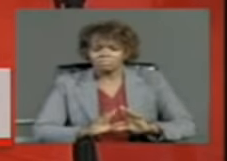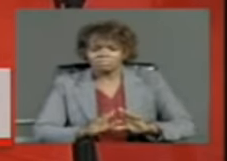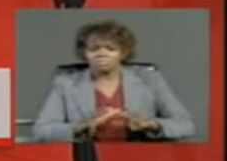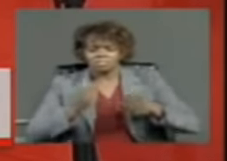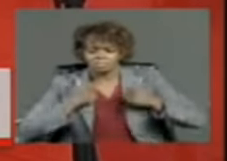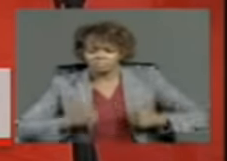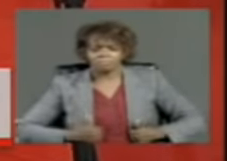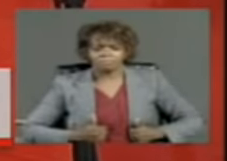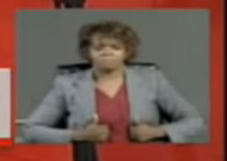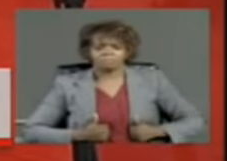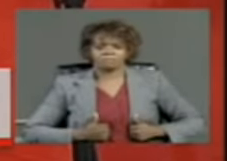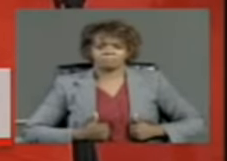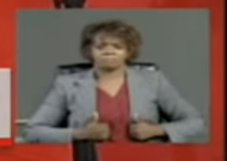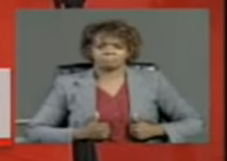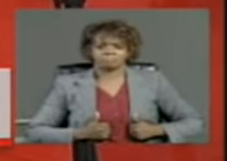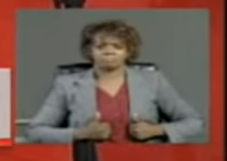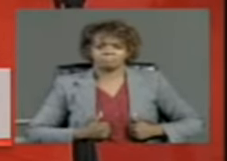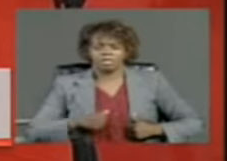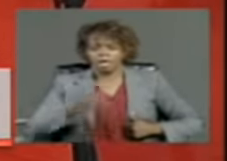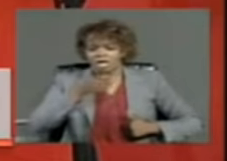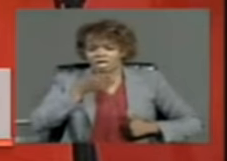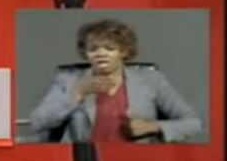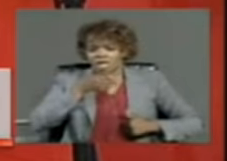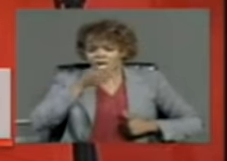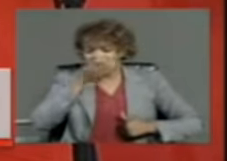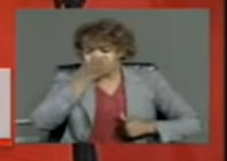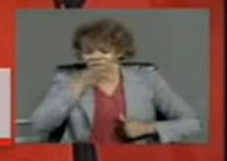Aí muitos camaradas, não vou citar nomes,